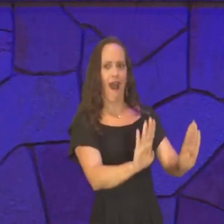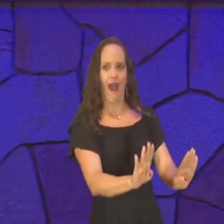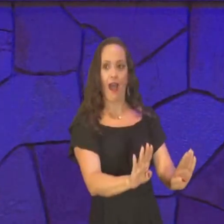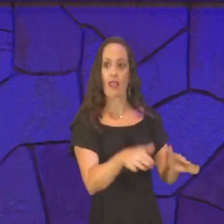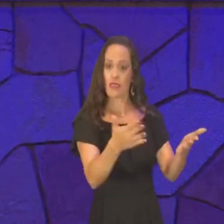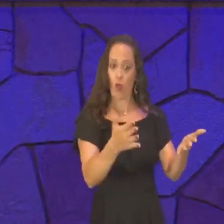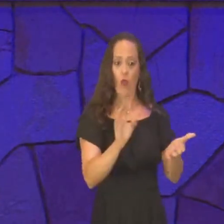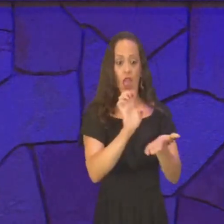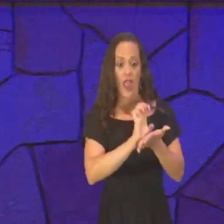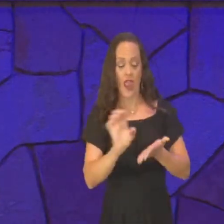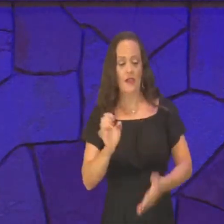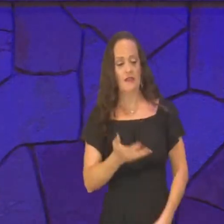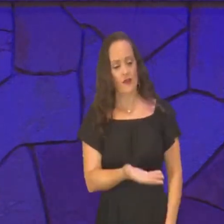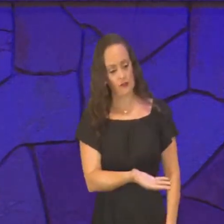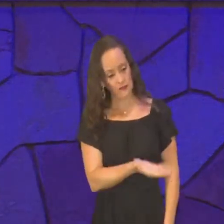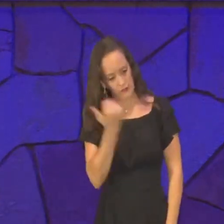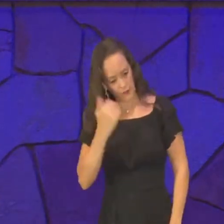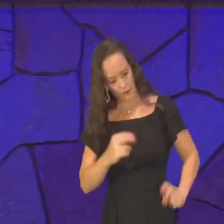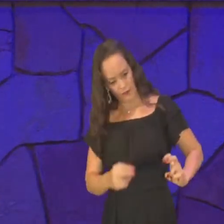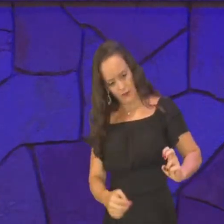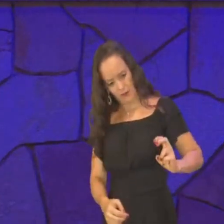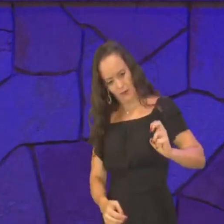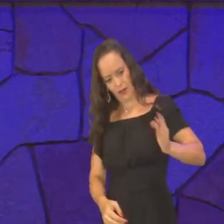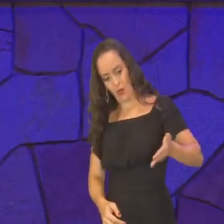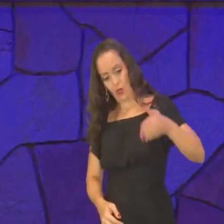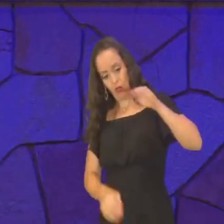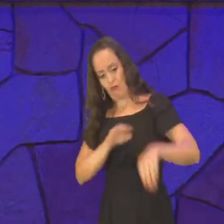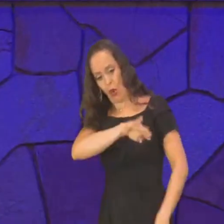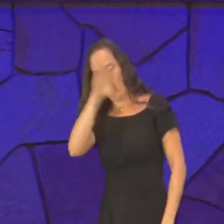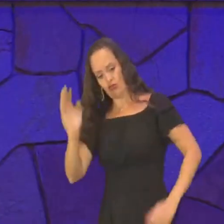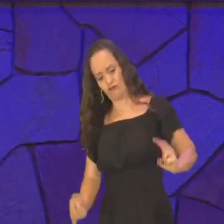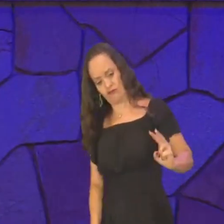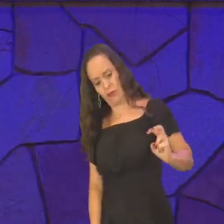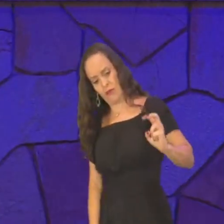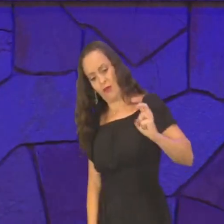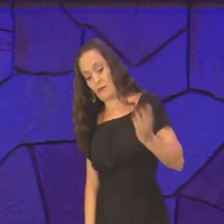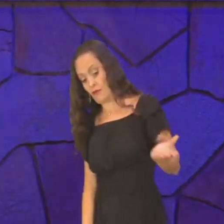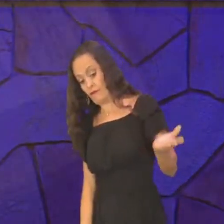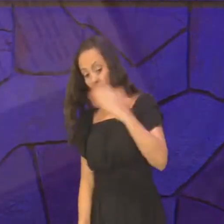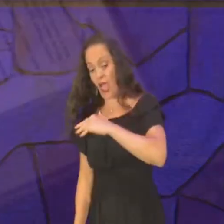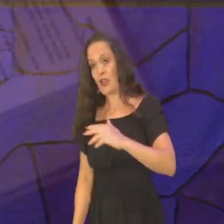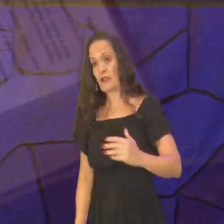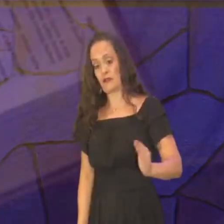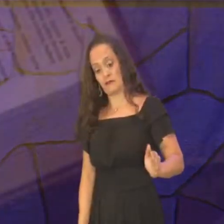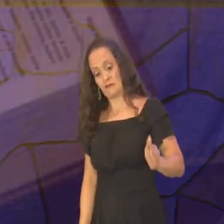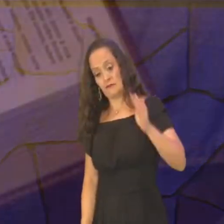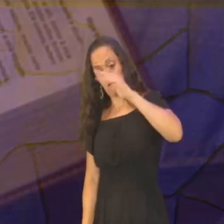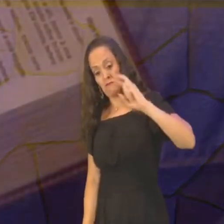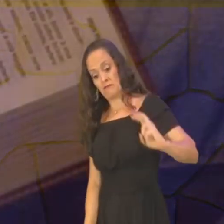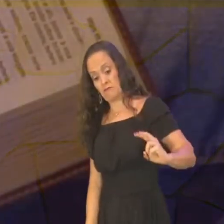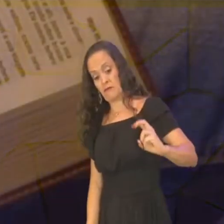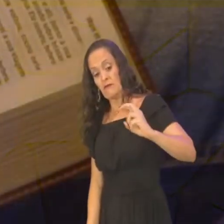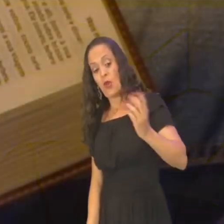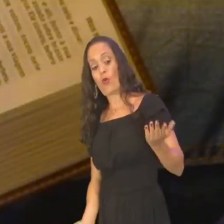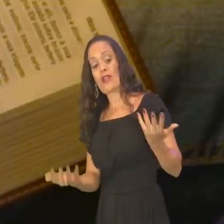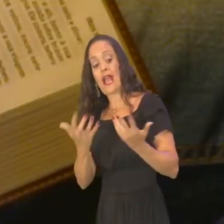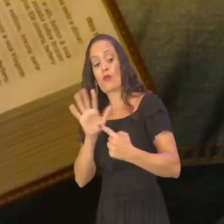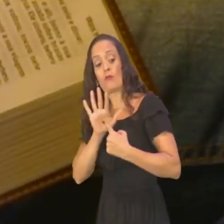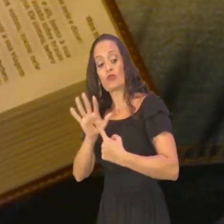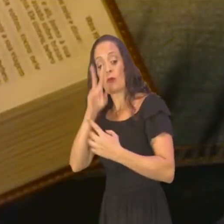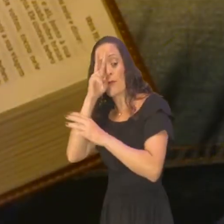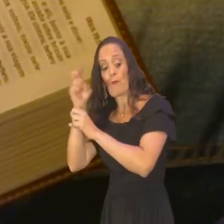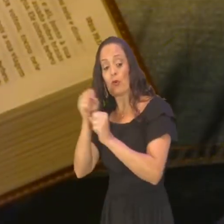convida o povo a subir o Monte Carmelo, ele está chamando o povo para demonstrar o poder de Deus, porque